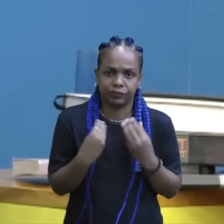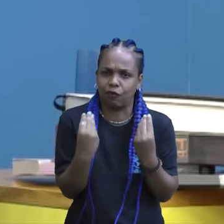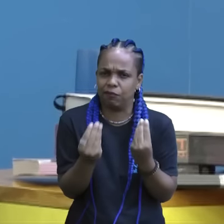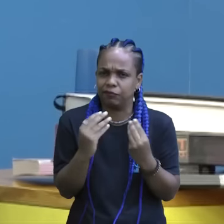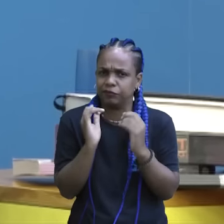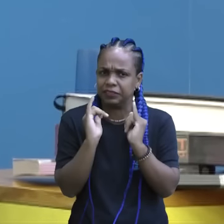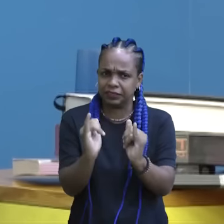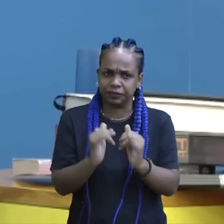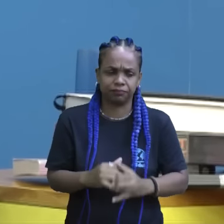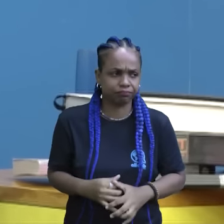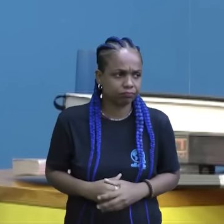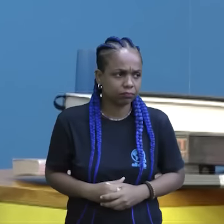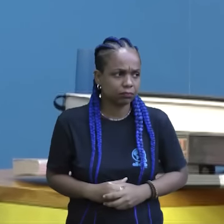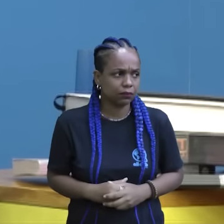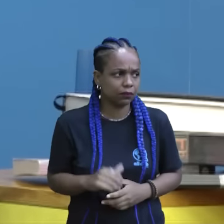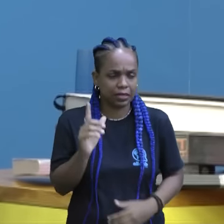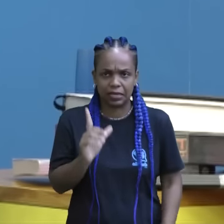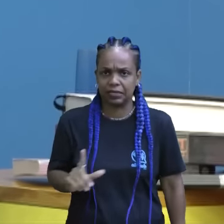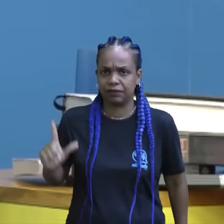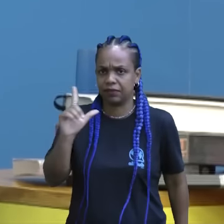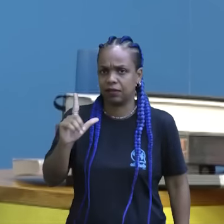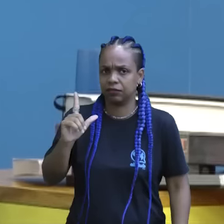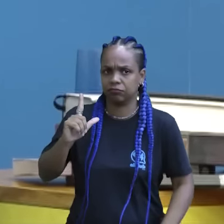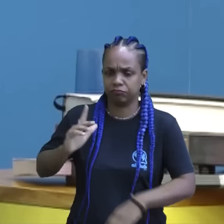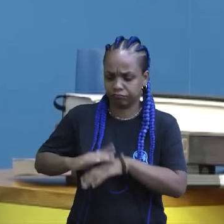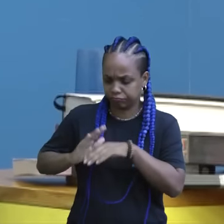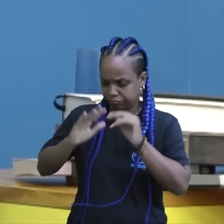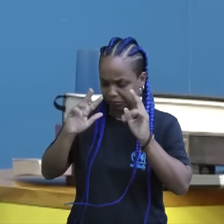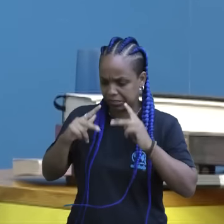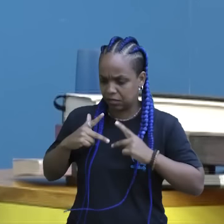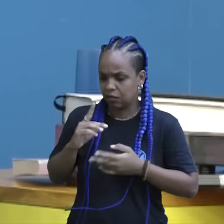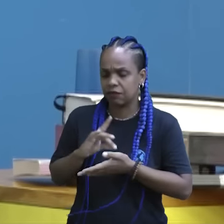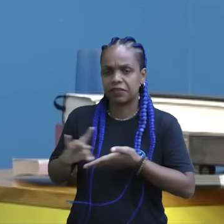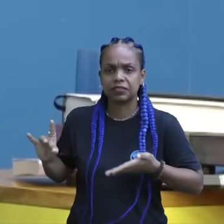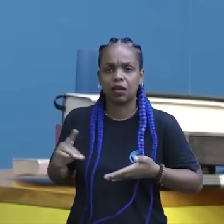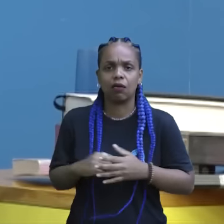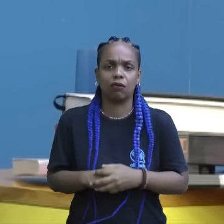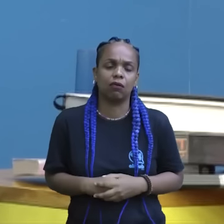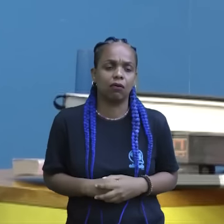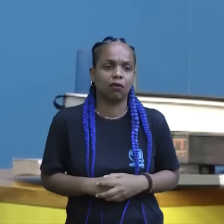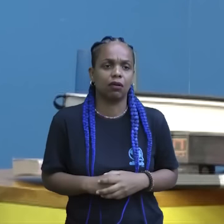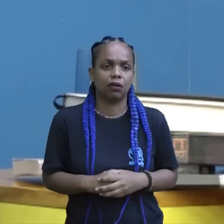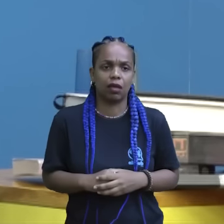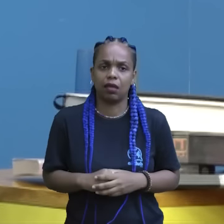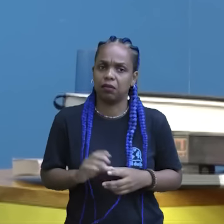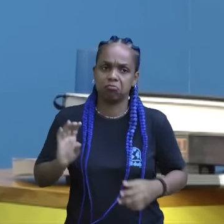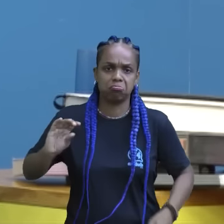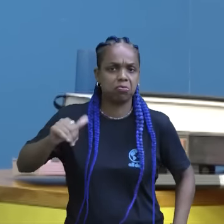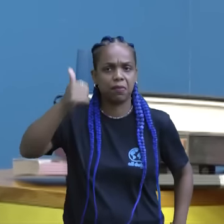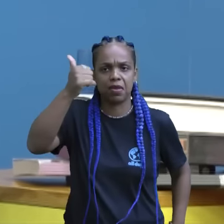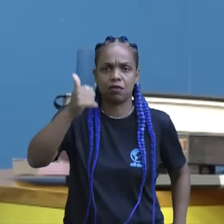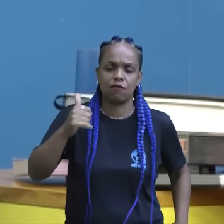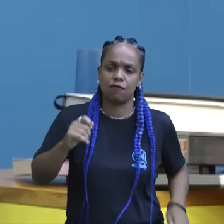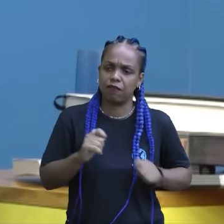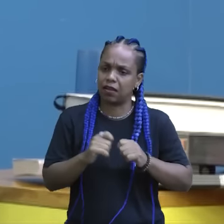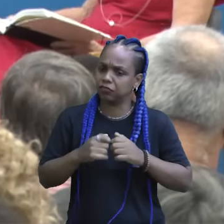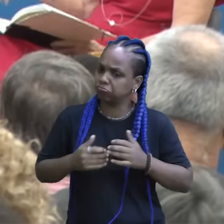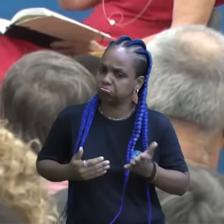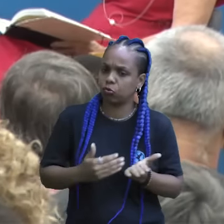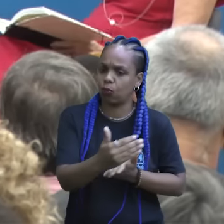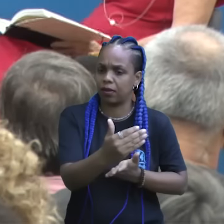vanguardismo? Também Lima Barreto, seguindo o que Bea falou da crítica, Lima Barreto era anarquista.